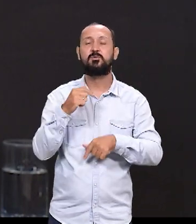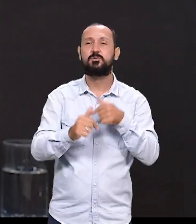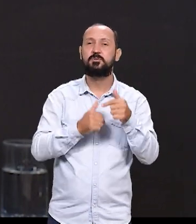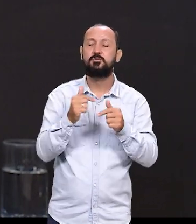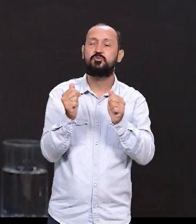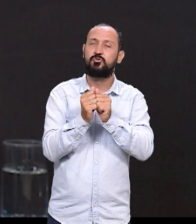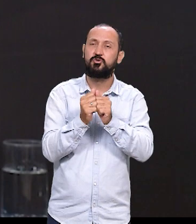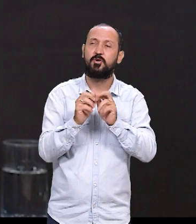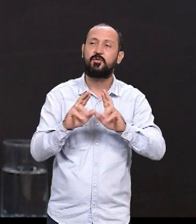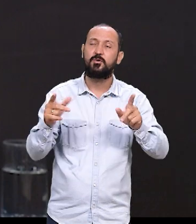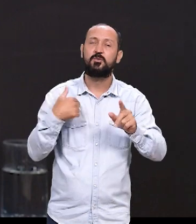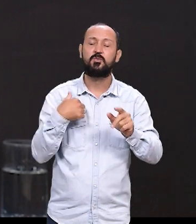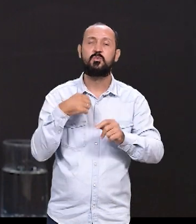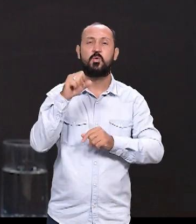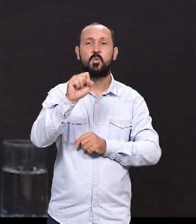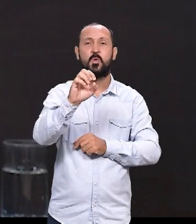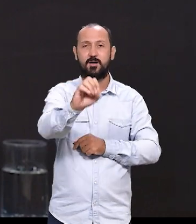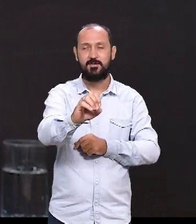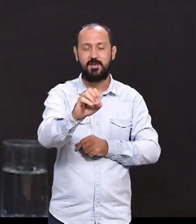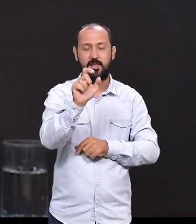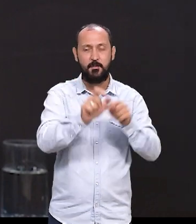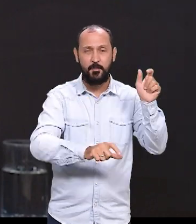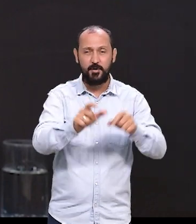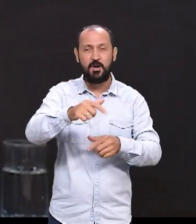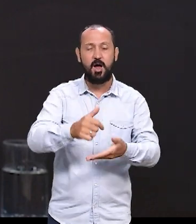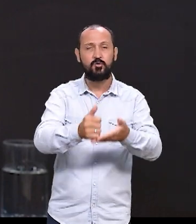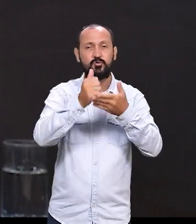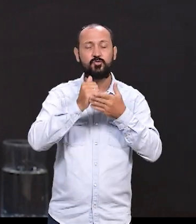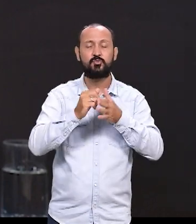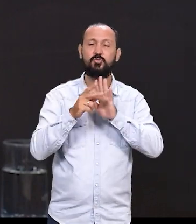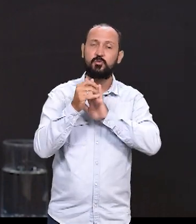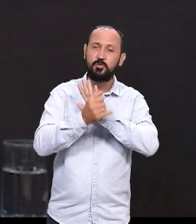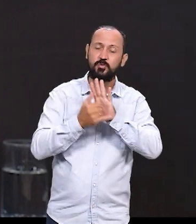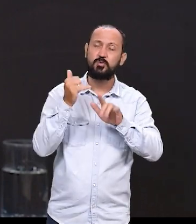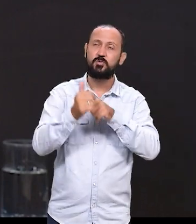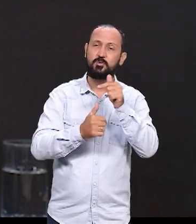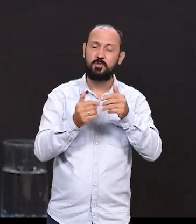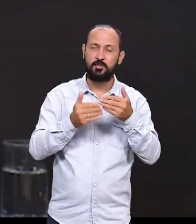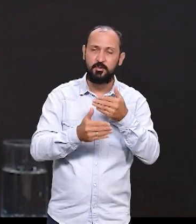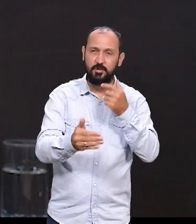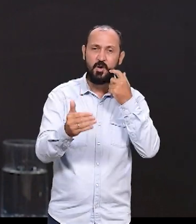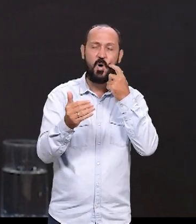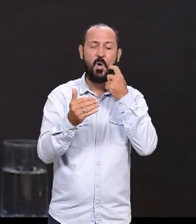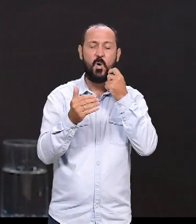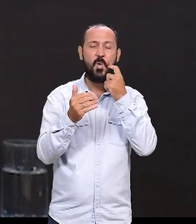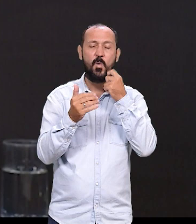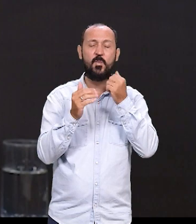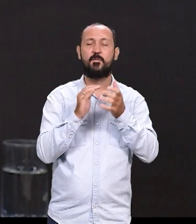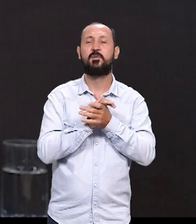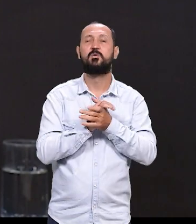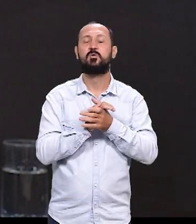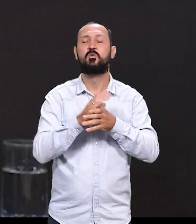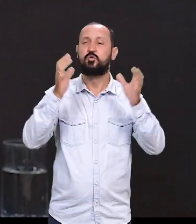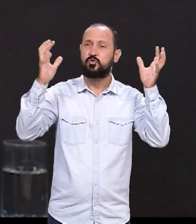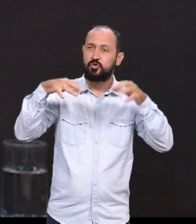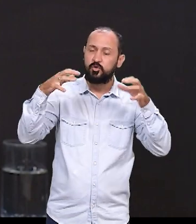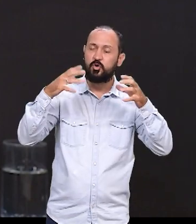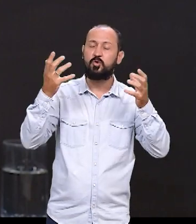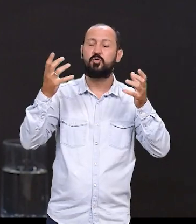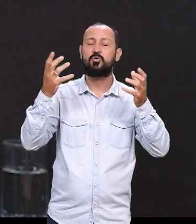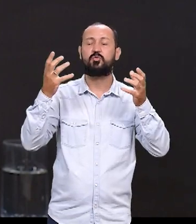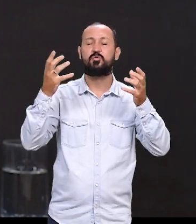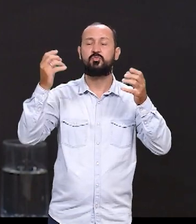pessoas que fazem toda a diferença junto com todos os 80 colaboradores do projeto diretamente trabalhando ali